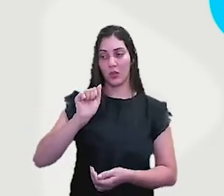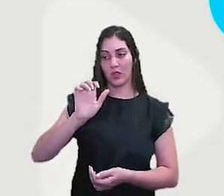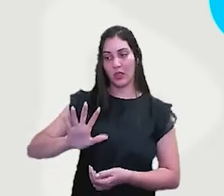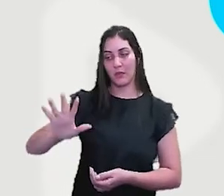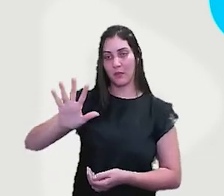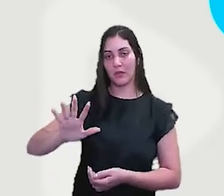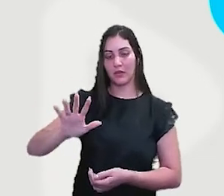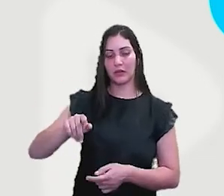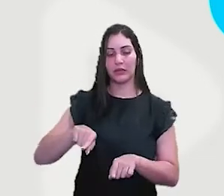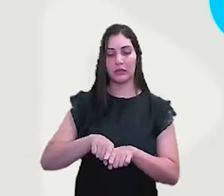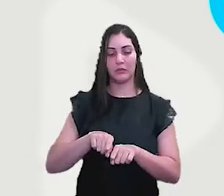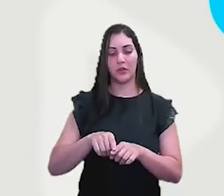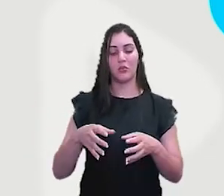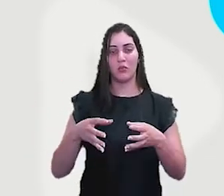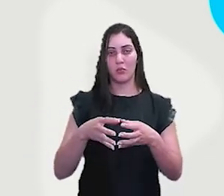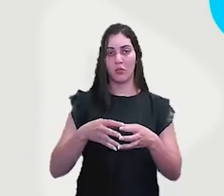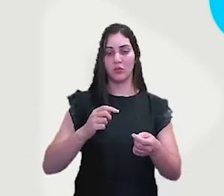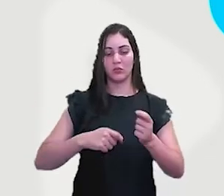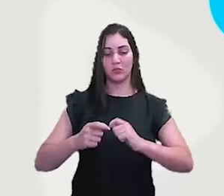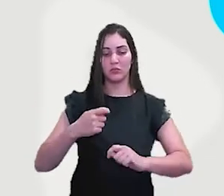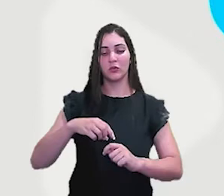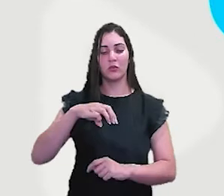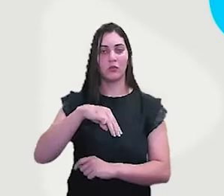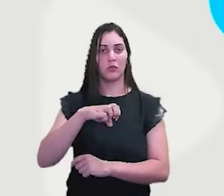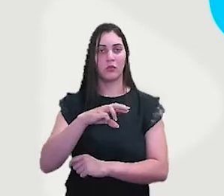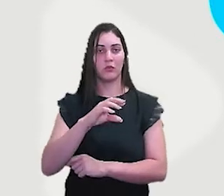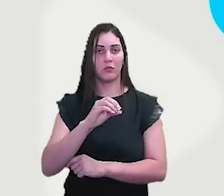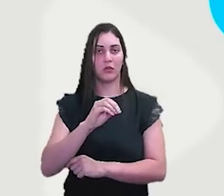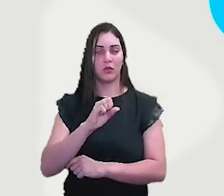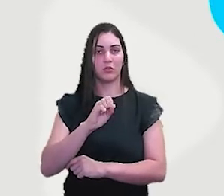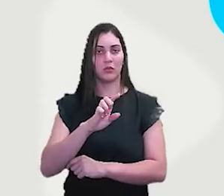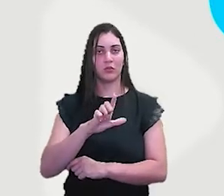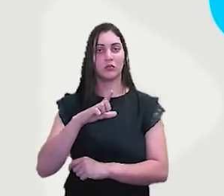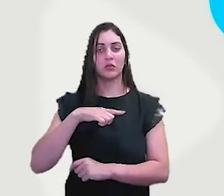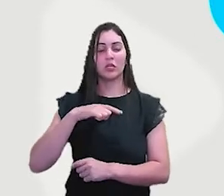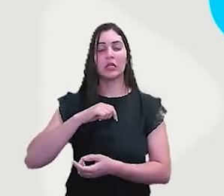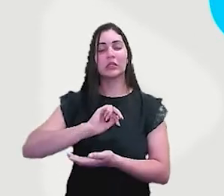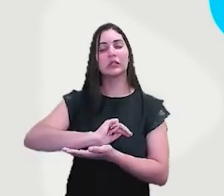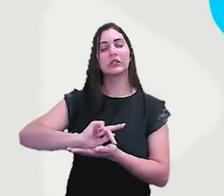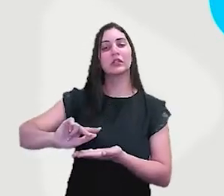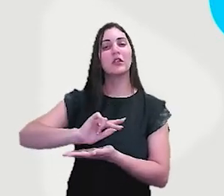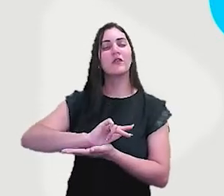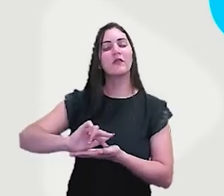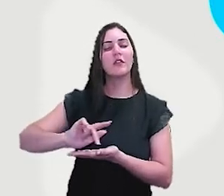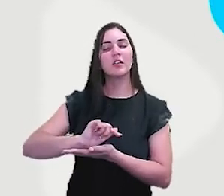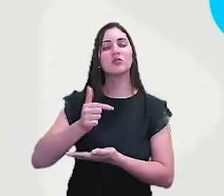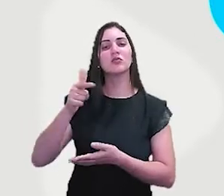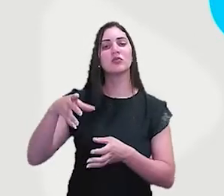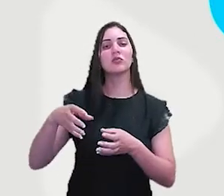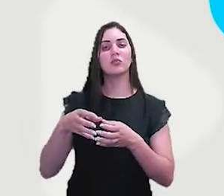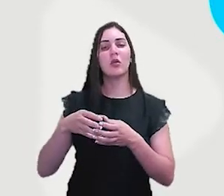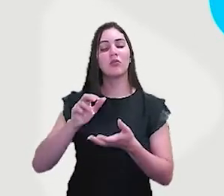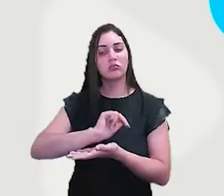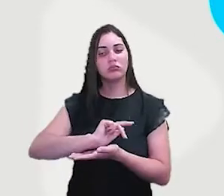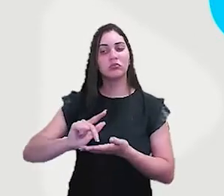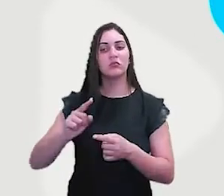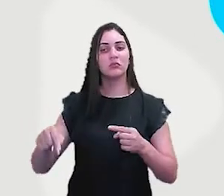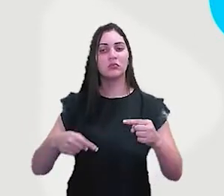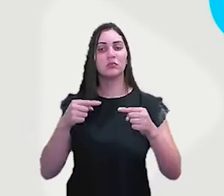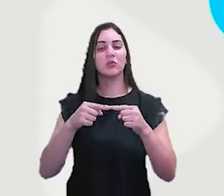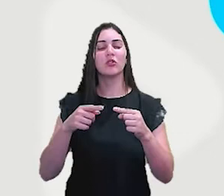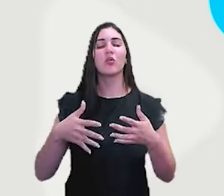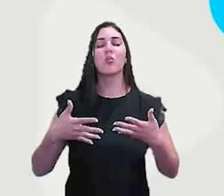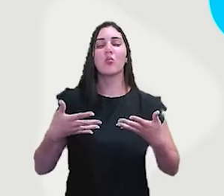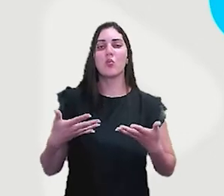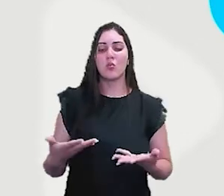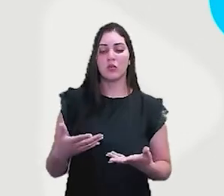Mercosul, existem outras organizações internacionais regionais e que têm diversos objetivos. Então, quais são elas? Eu